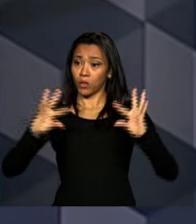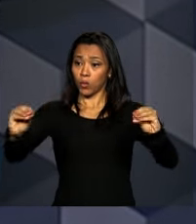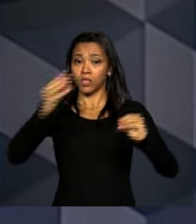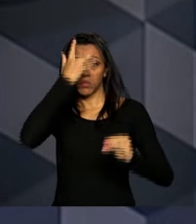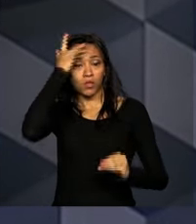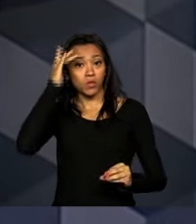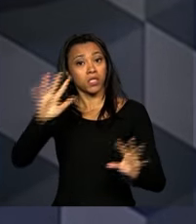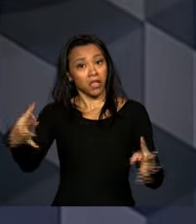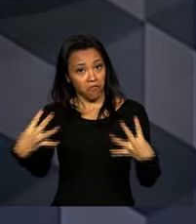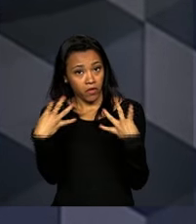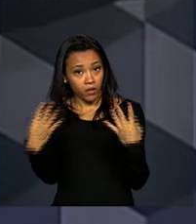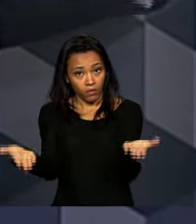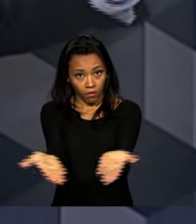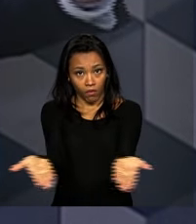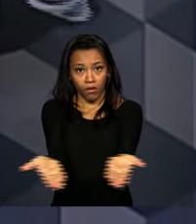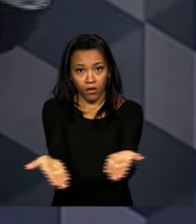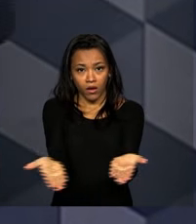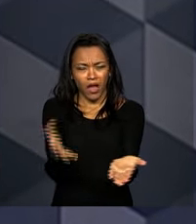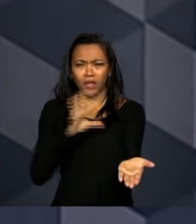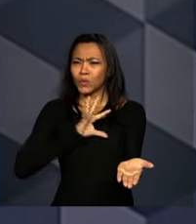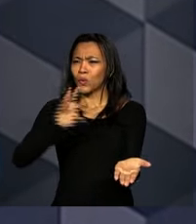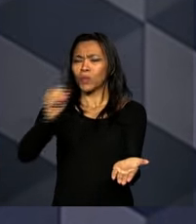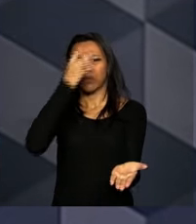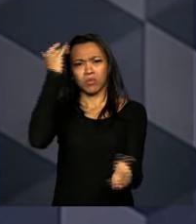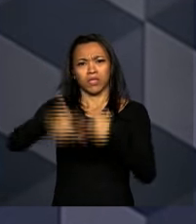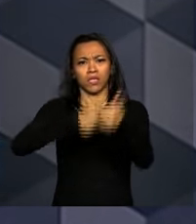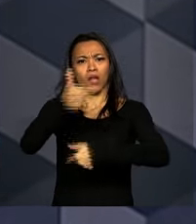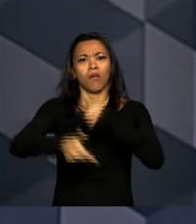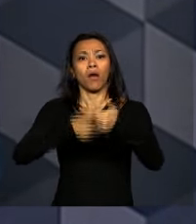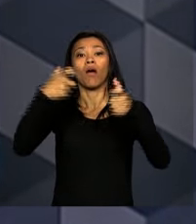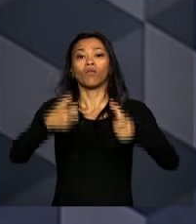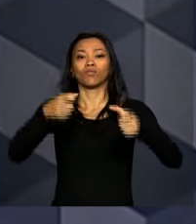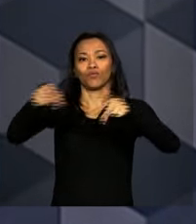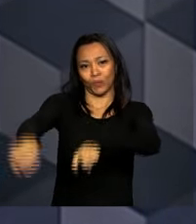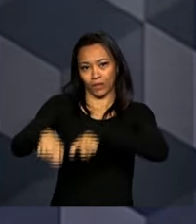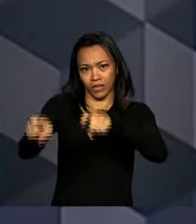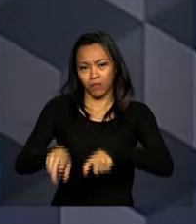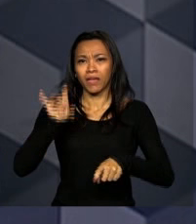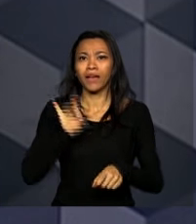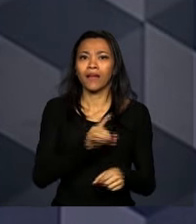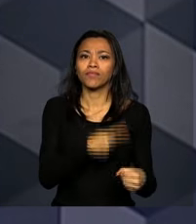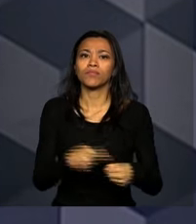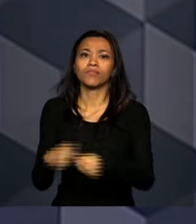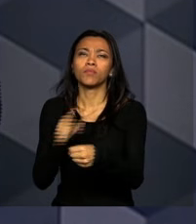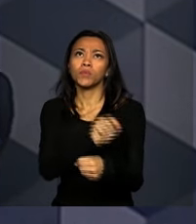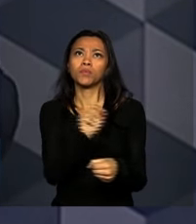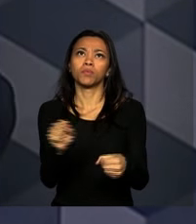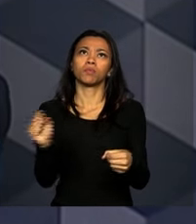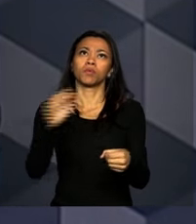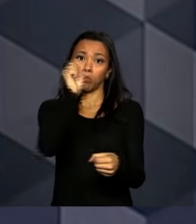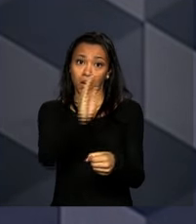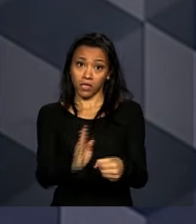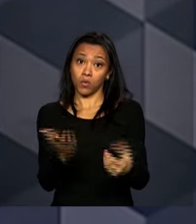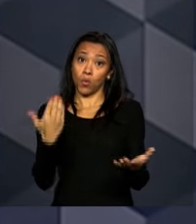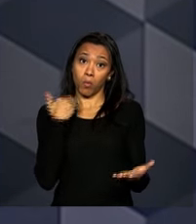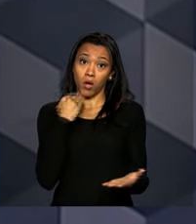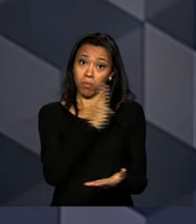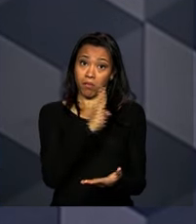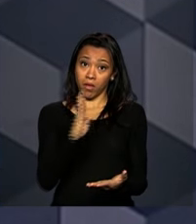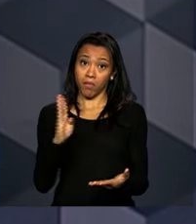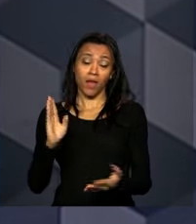nos vendo, ouvindo, mas a todos os produtores em cada município do país, porque o Banco do Brasil atende